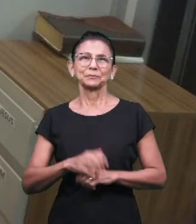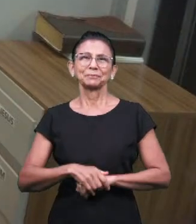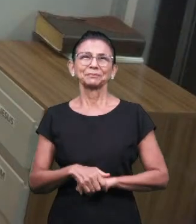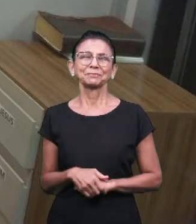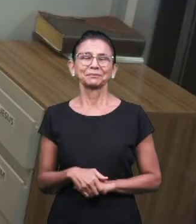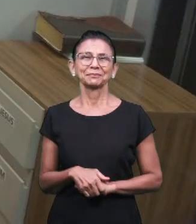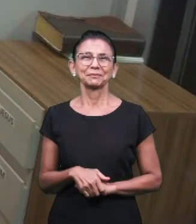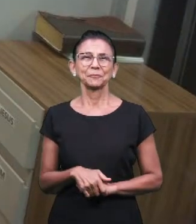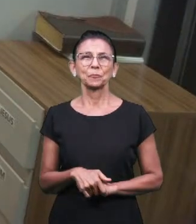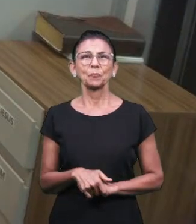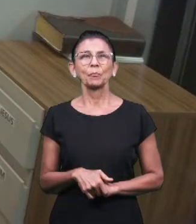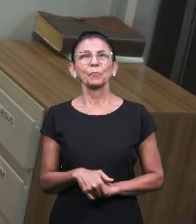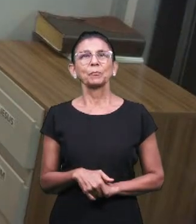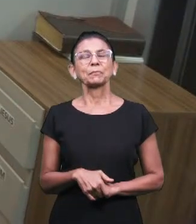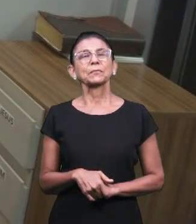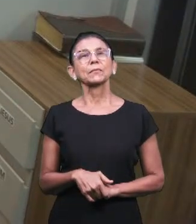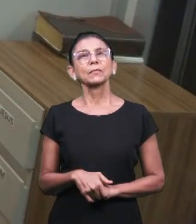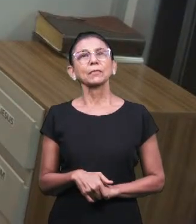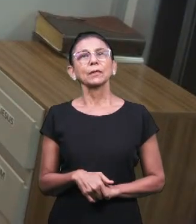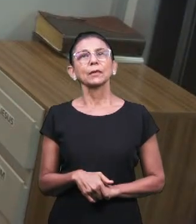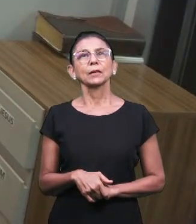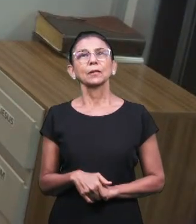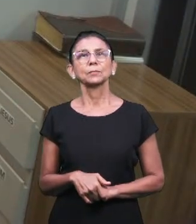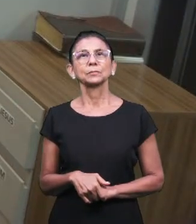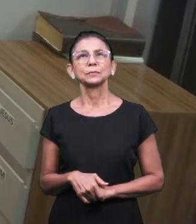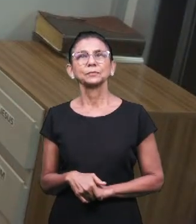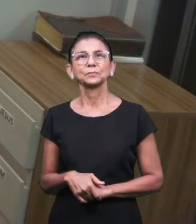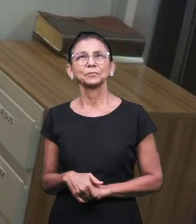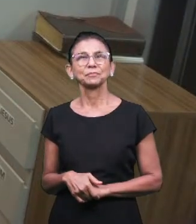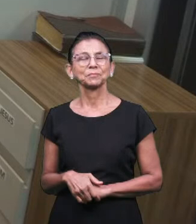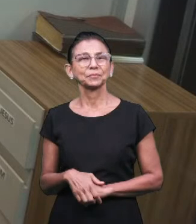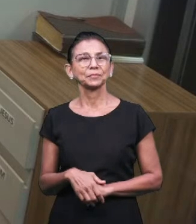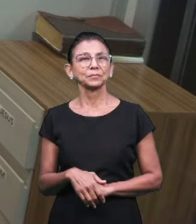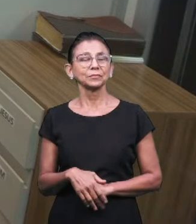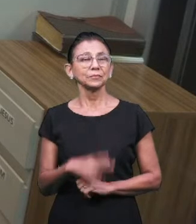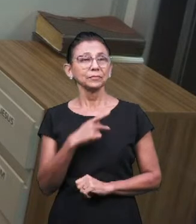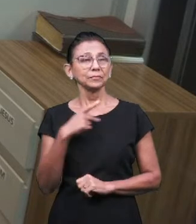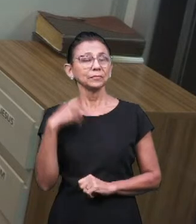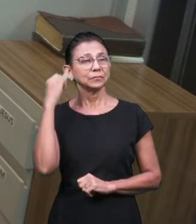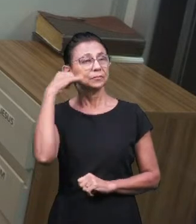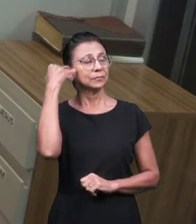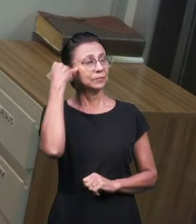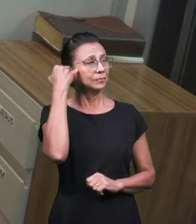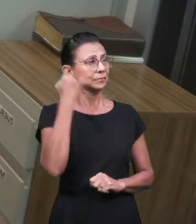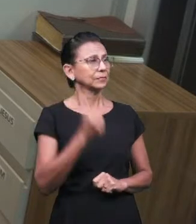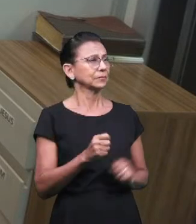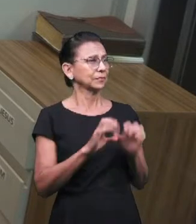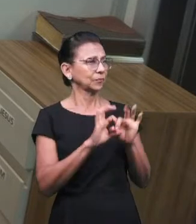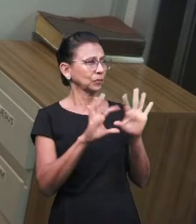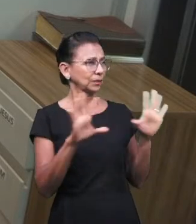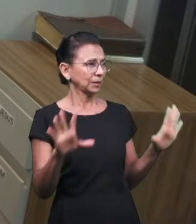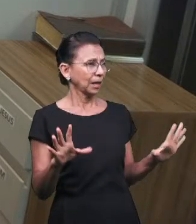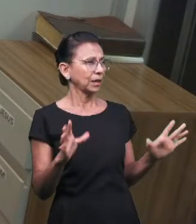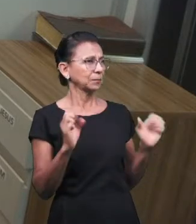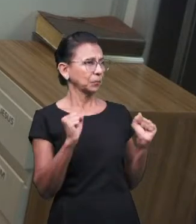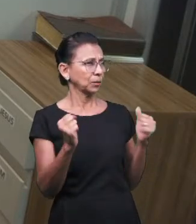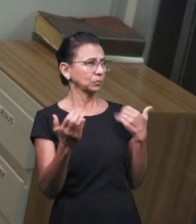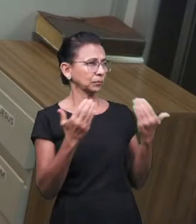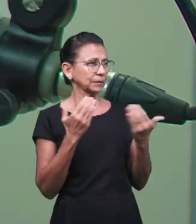seja o nome do Senhor. Pastor Josias, só pode ficar à vontade, a gente começar a conversar um pouquinho com o nosso querido pastor Amadeu